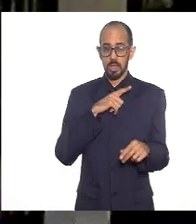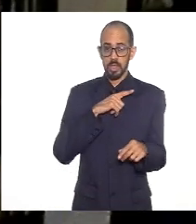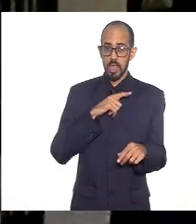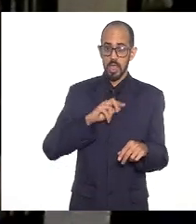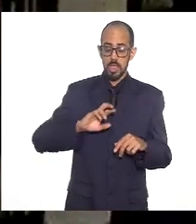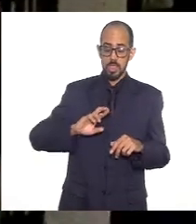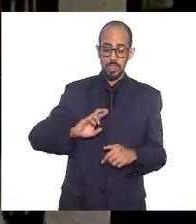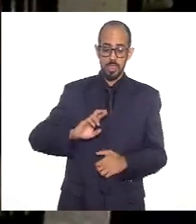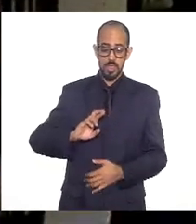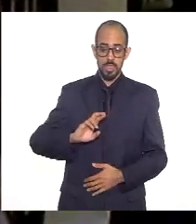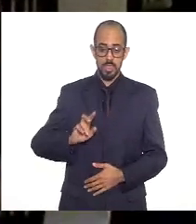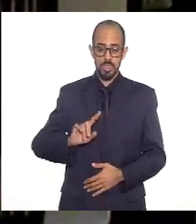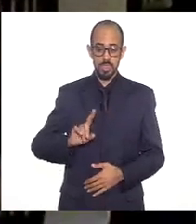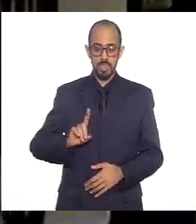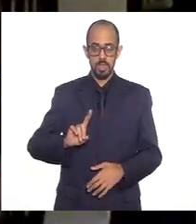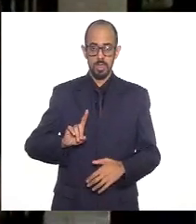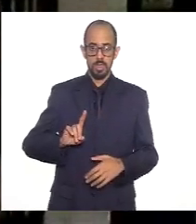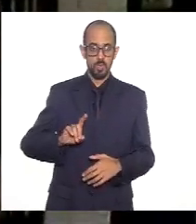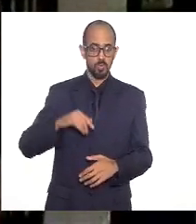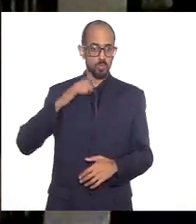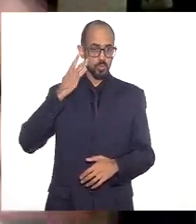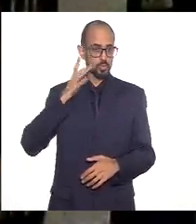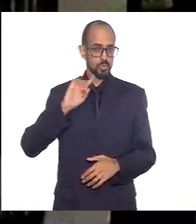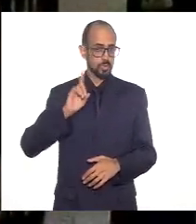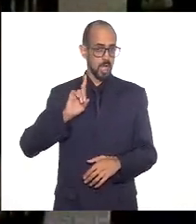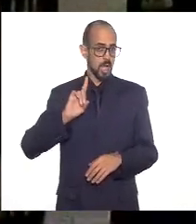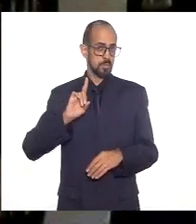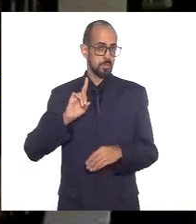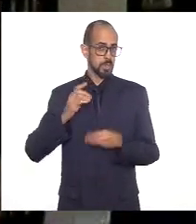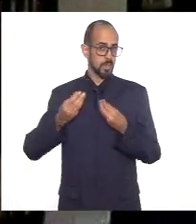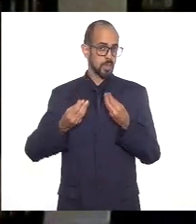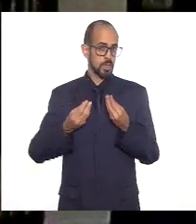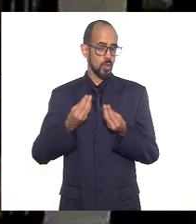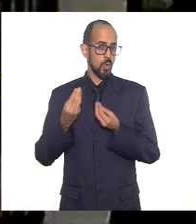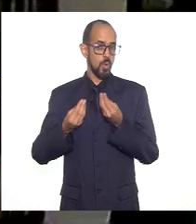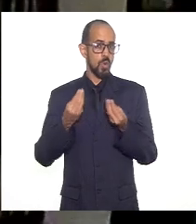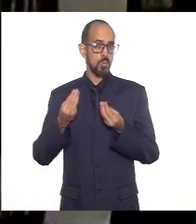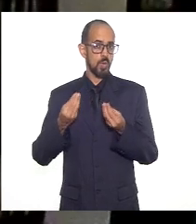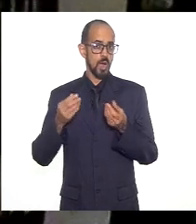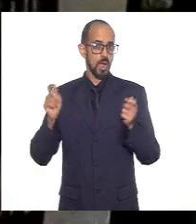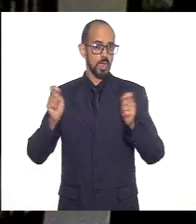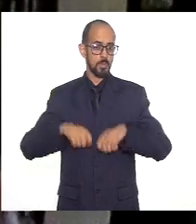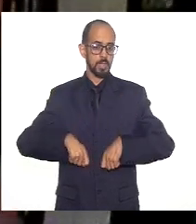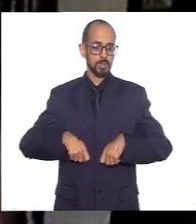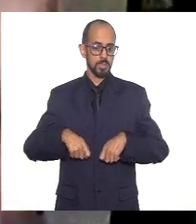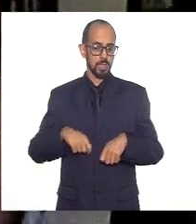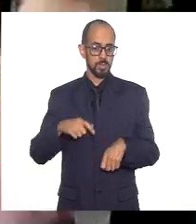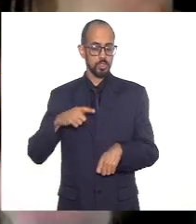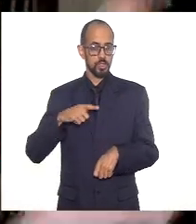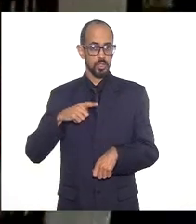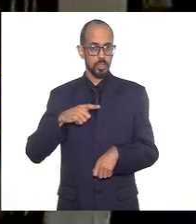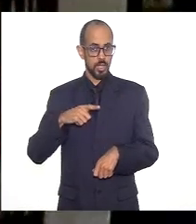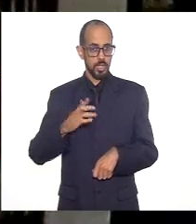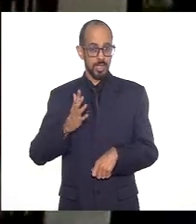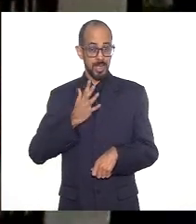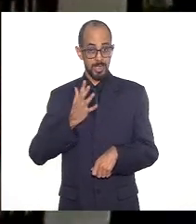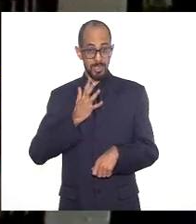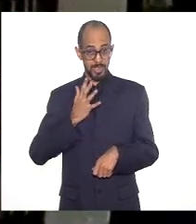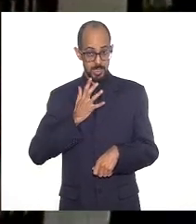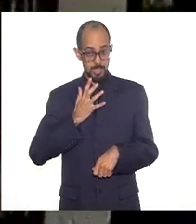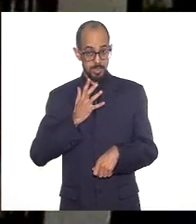não sabe o poder e a riqueza que tem nas mãos,